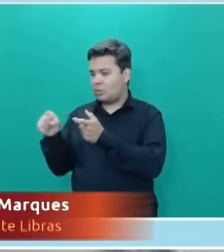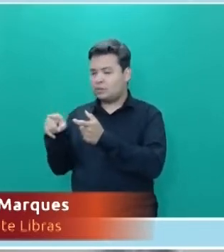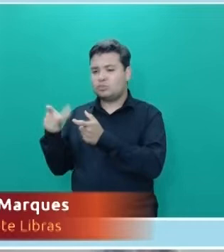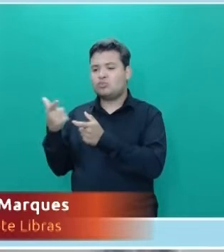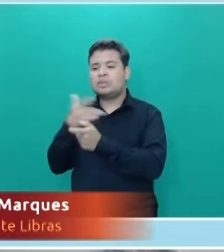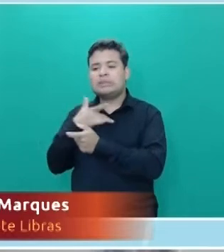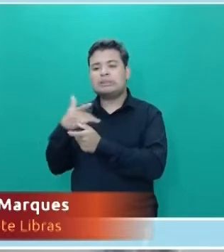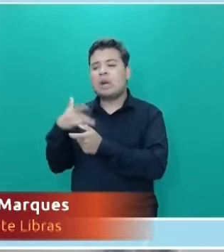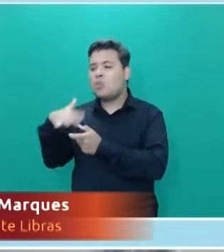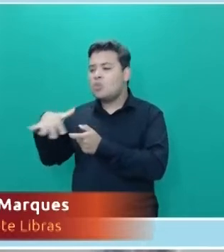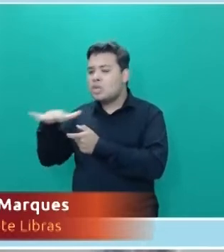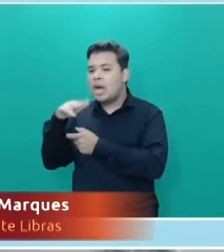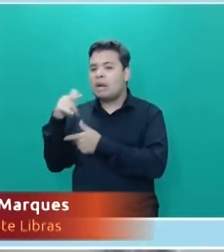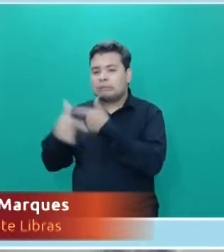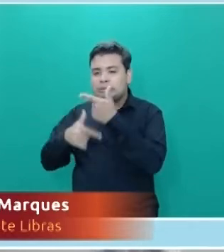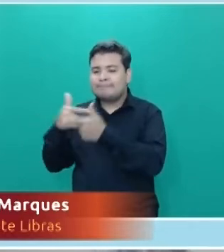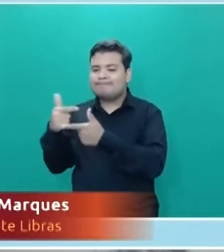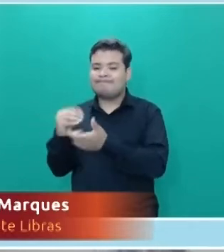até o